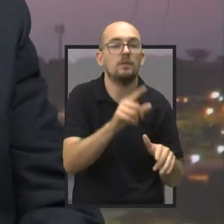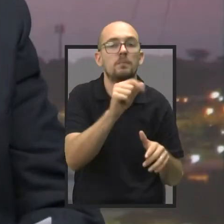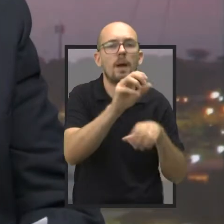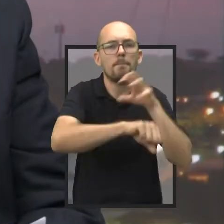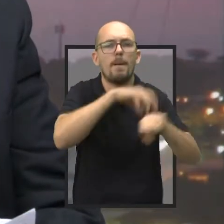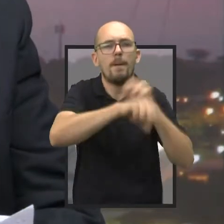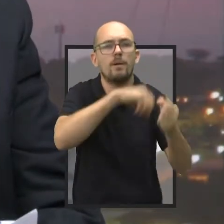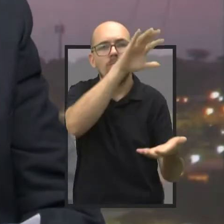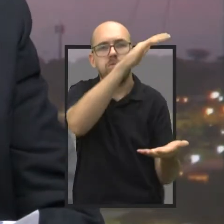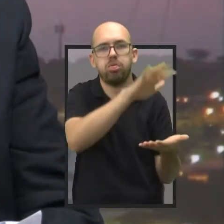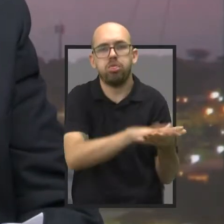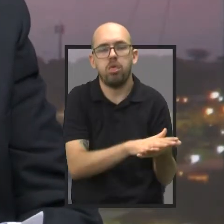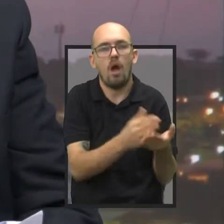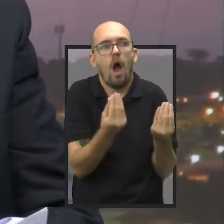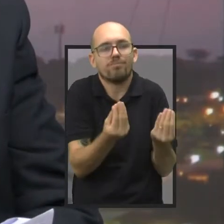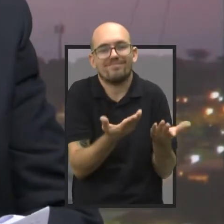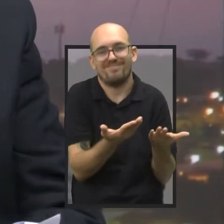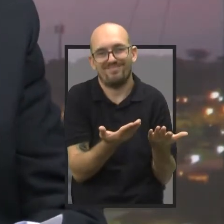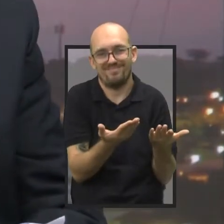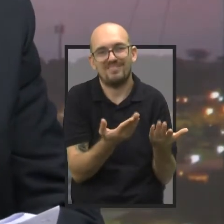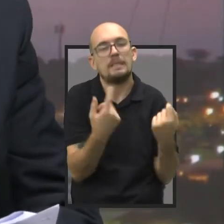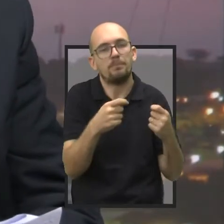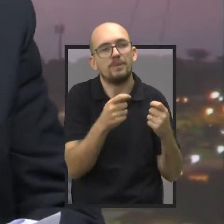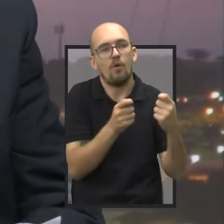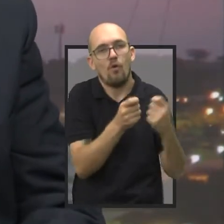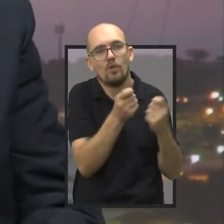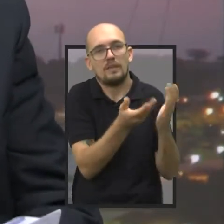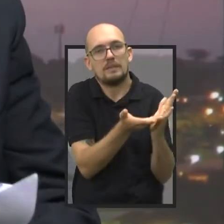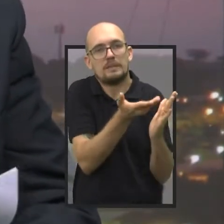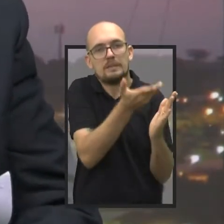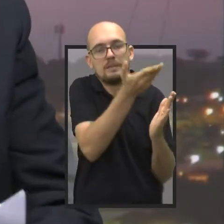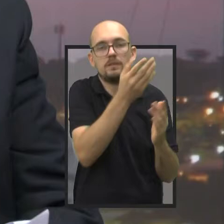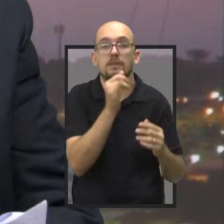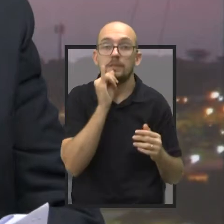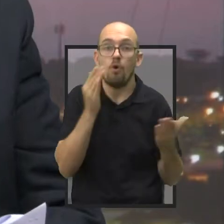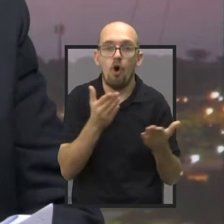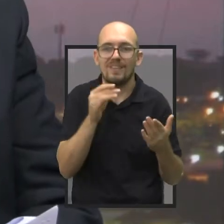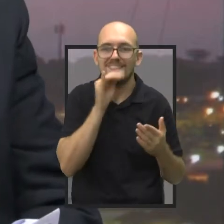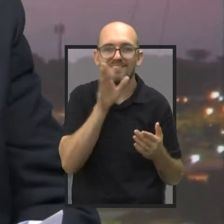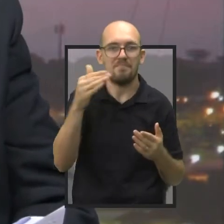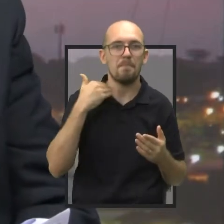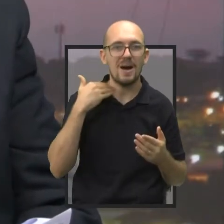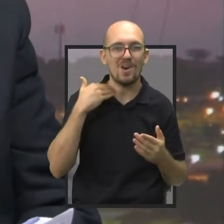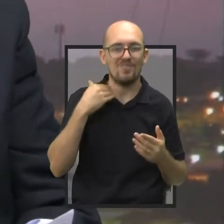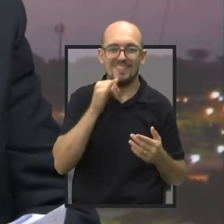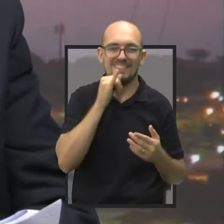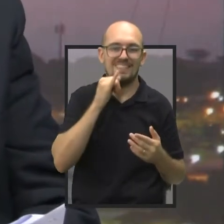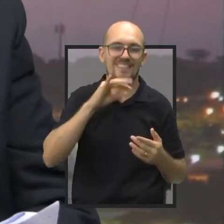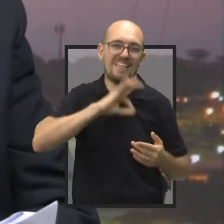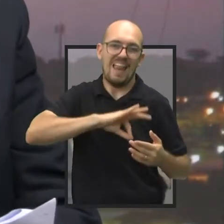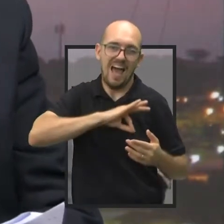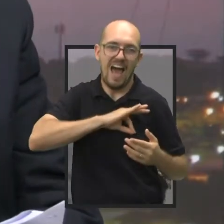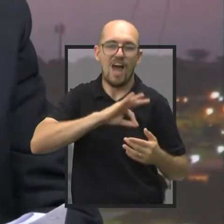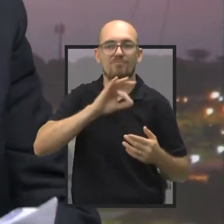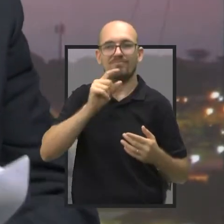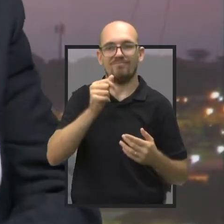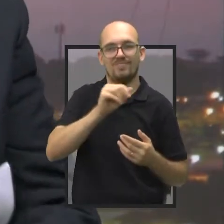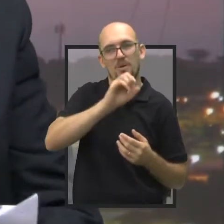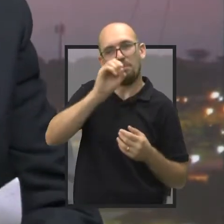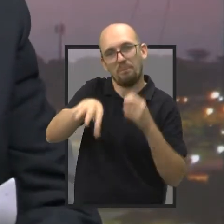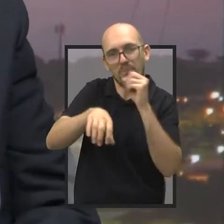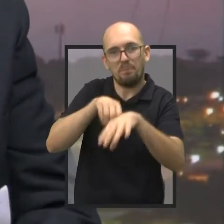nós temos, né, fazemos os depósitos em conta corrente do nosso salário, etc., as